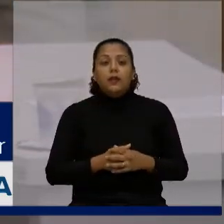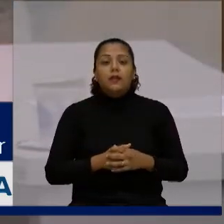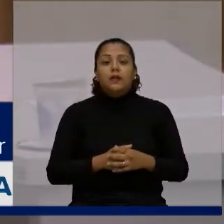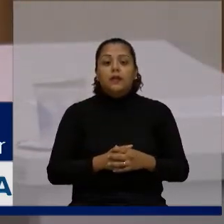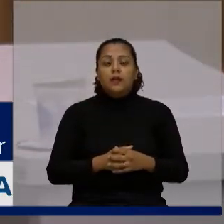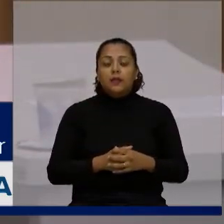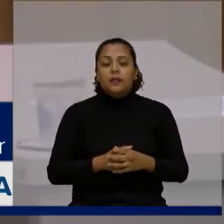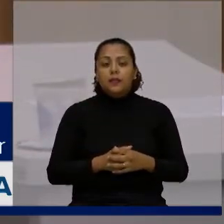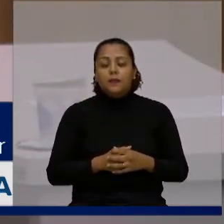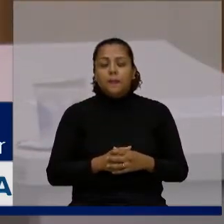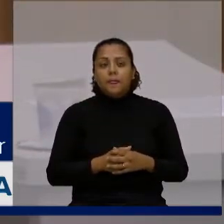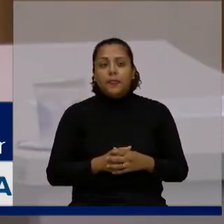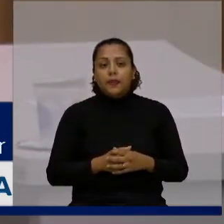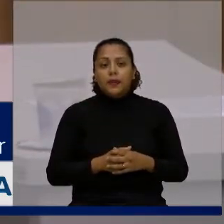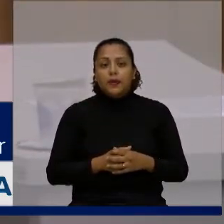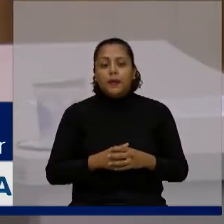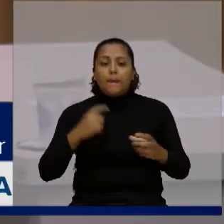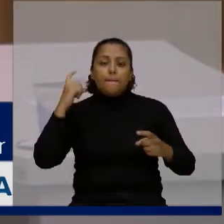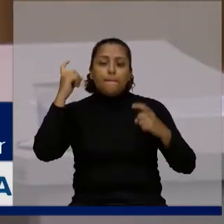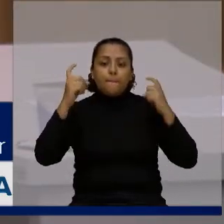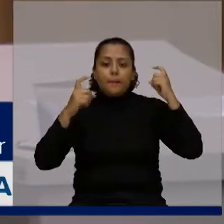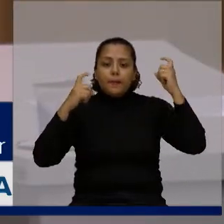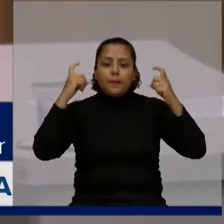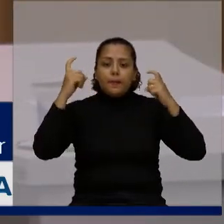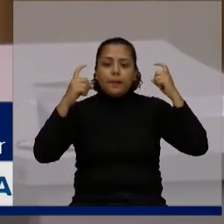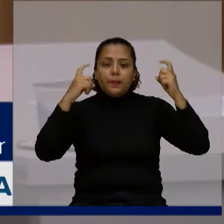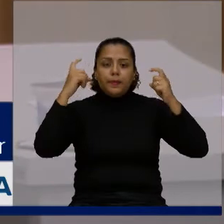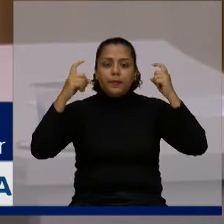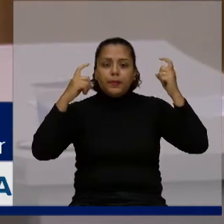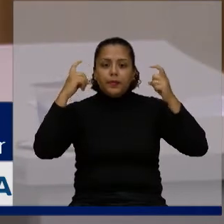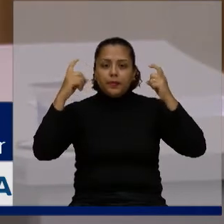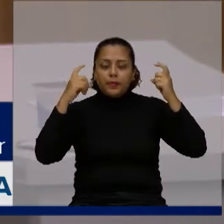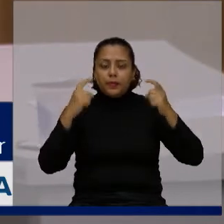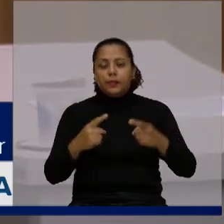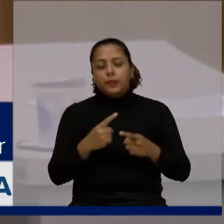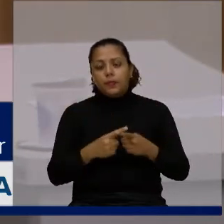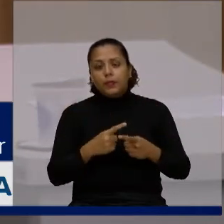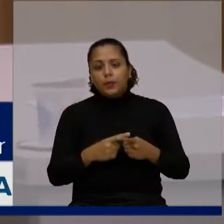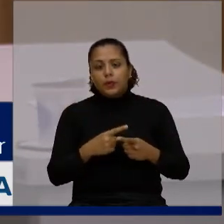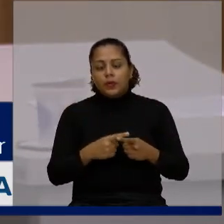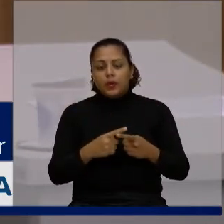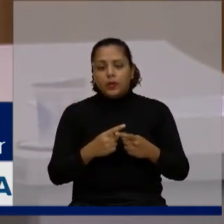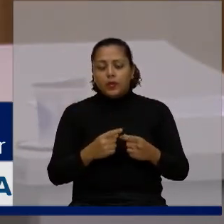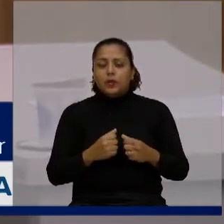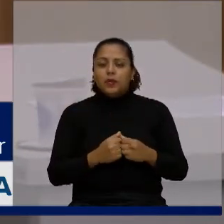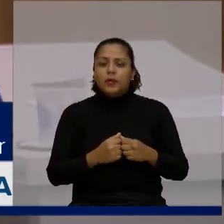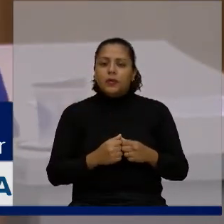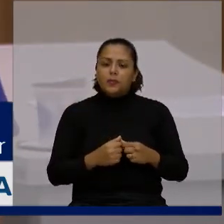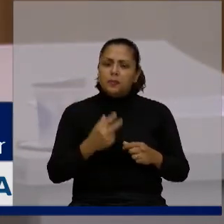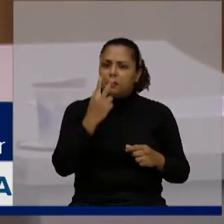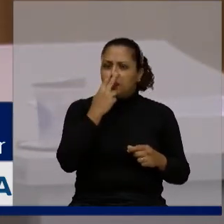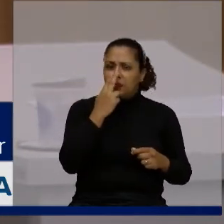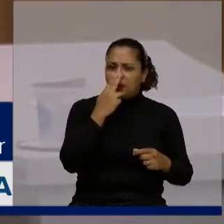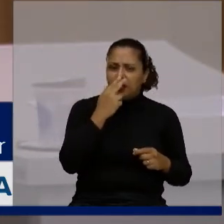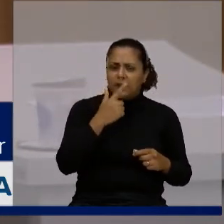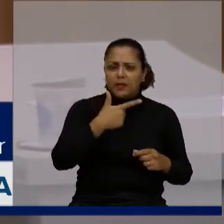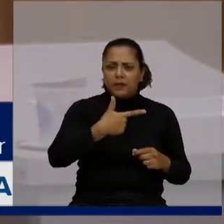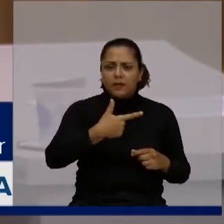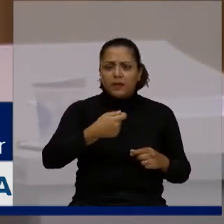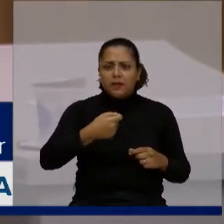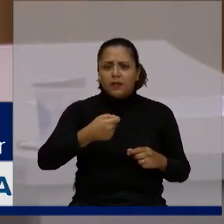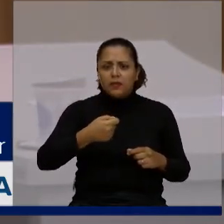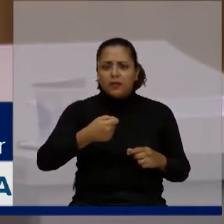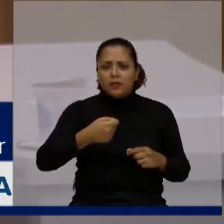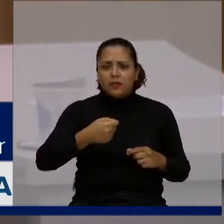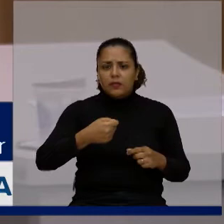muito preocupado por possivelmente o ano de 2021 o Brasil não ter o